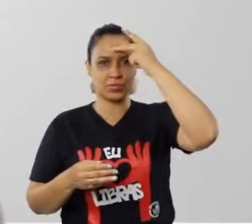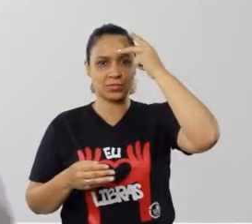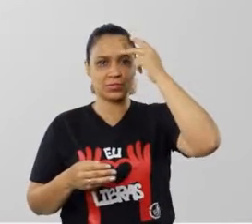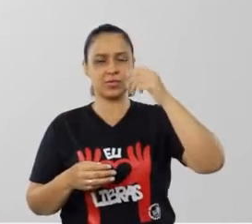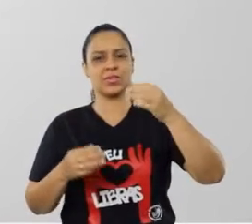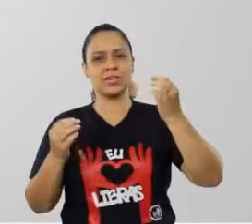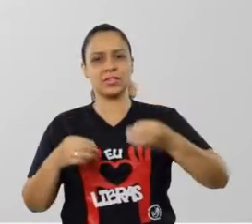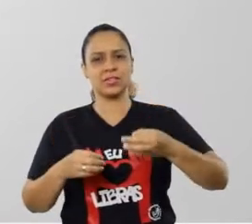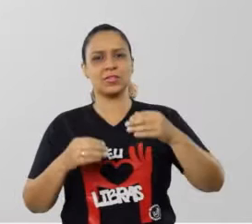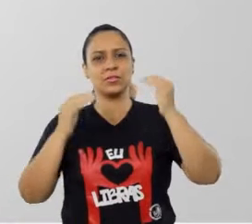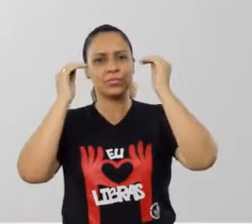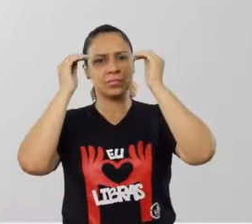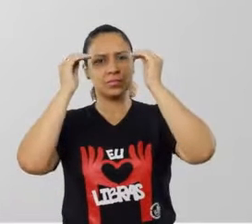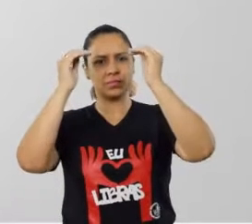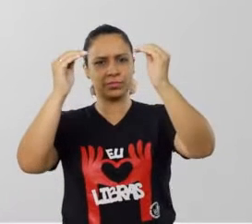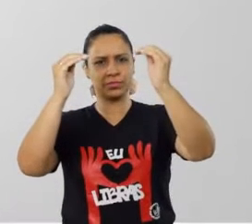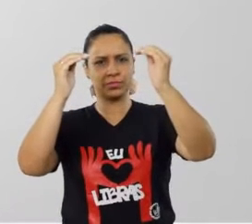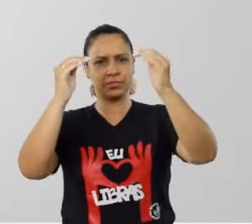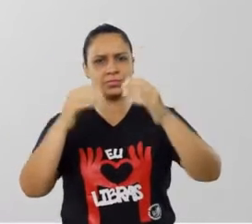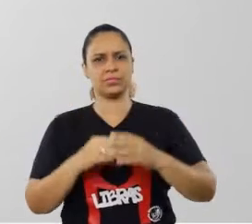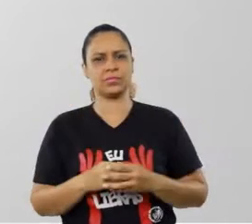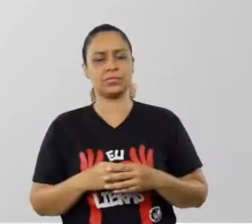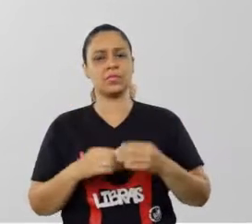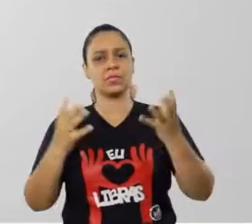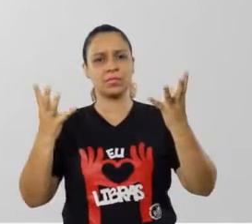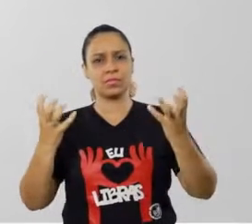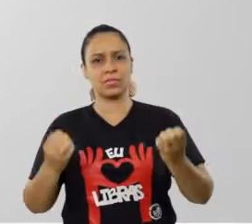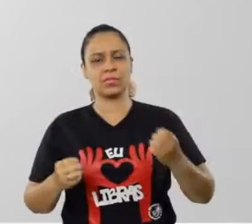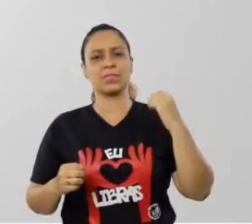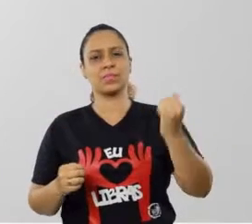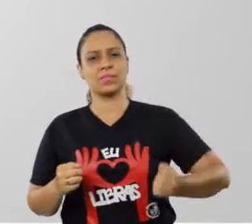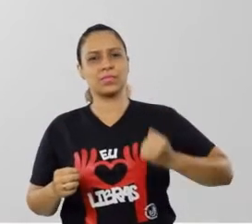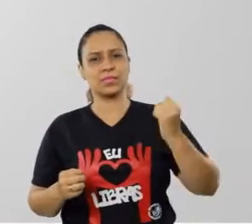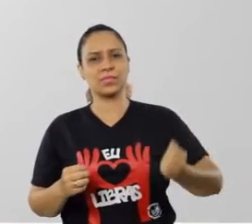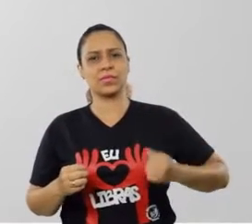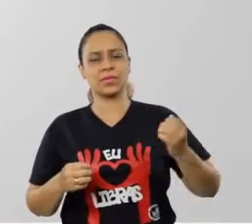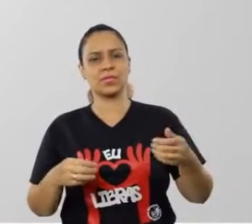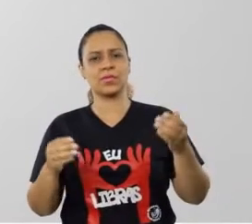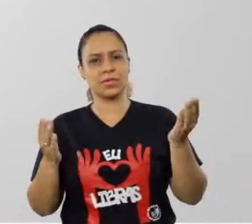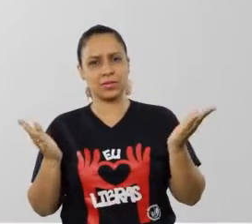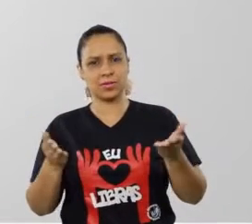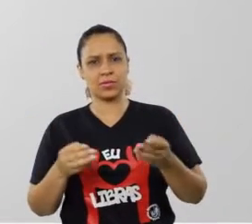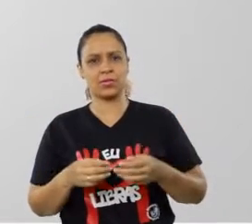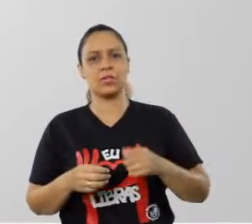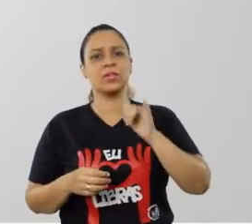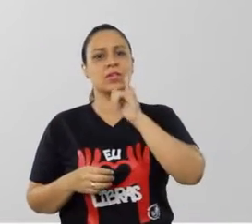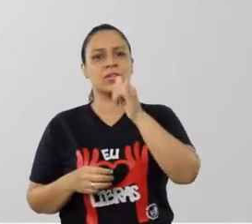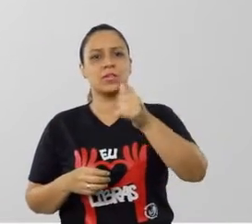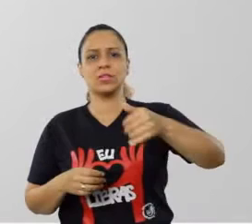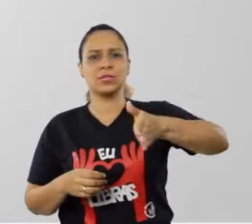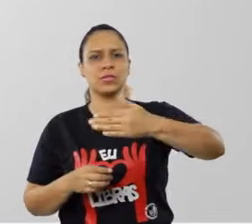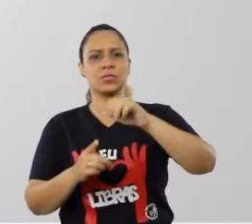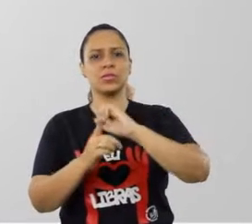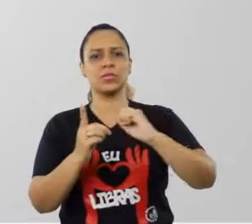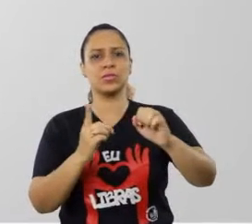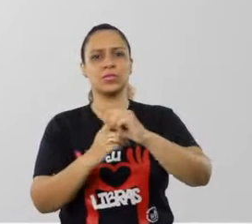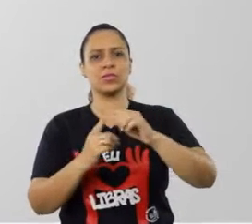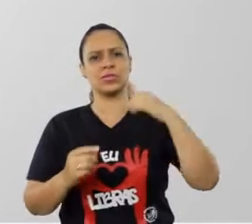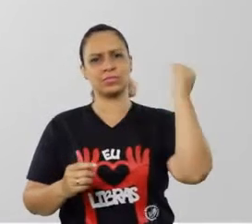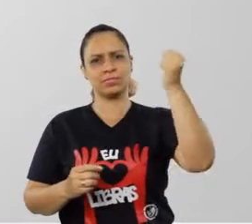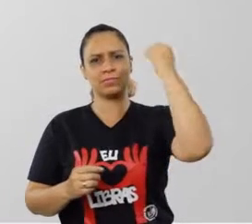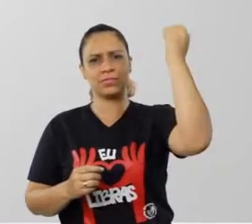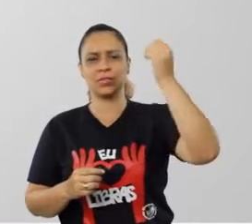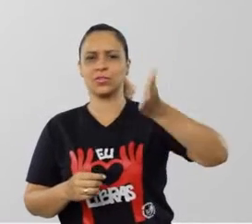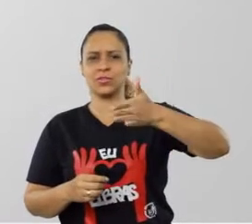dignidade eu quero mamar a quadra que seja sim exemplo de uma sociedade que vença todas as